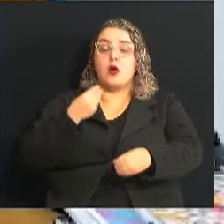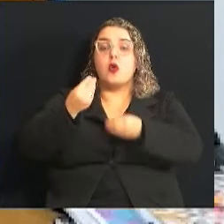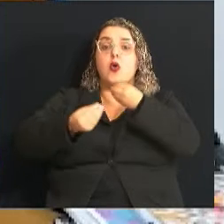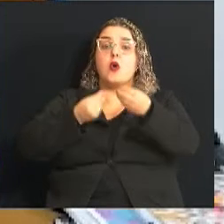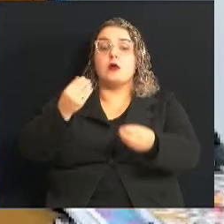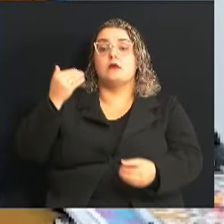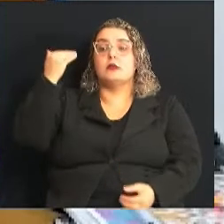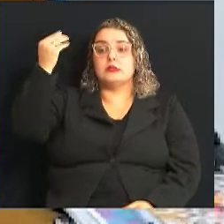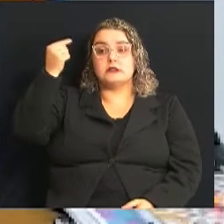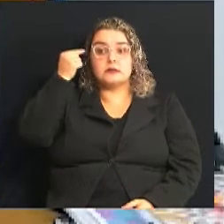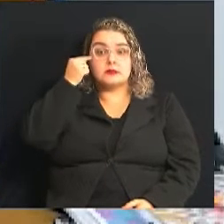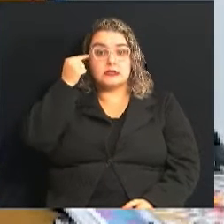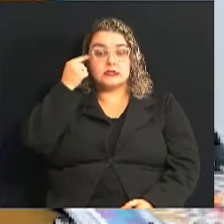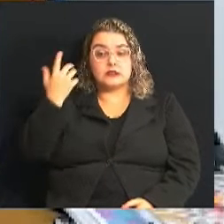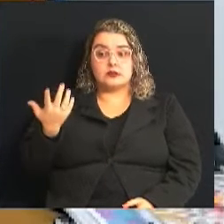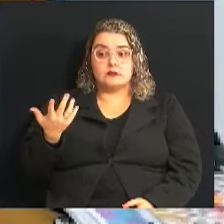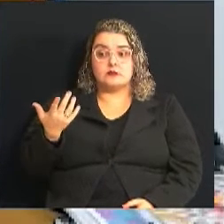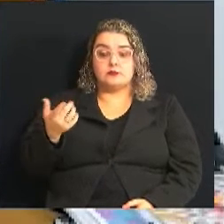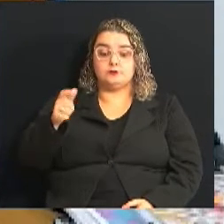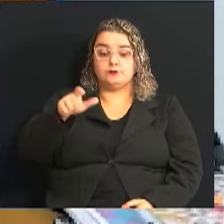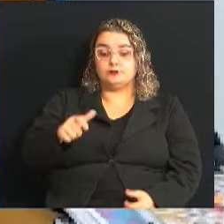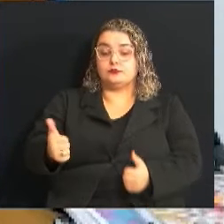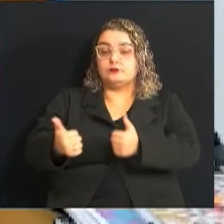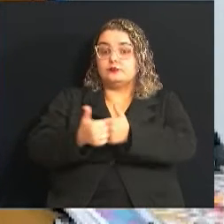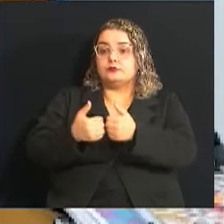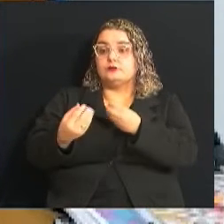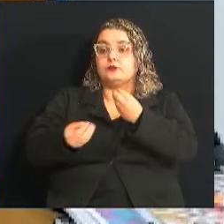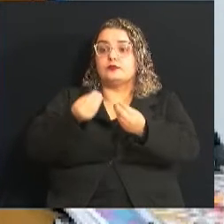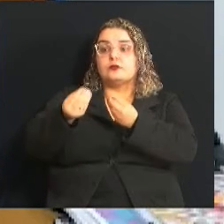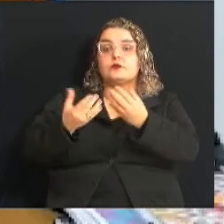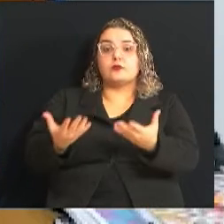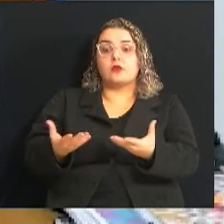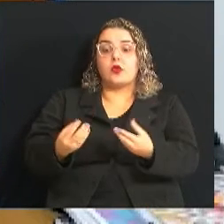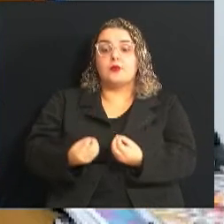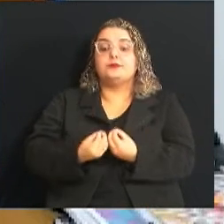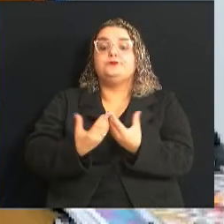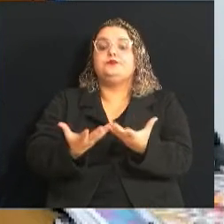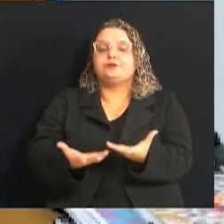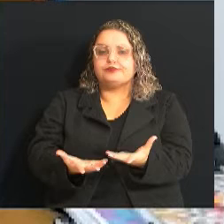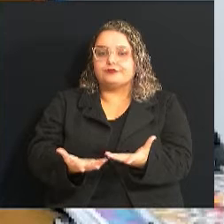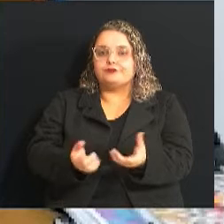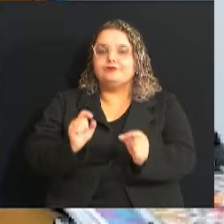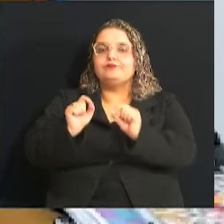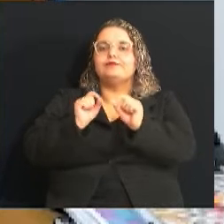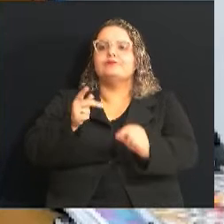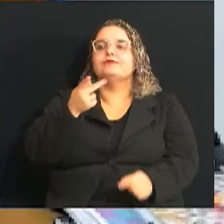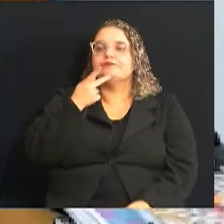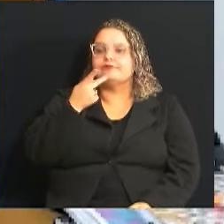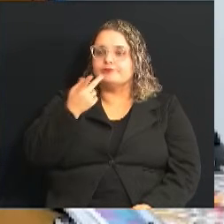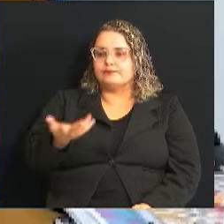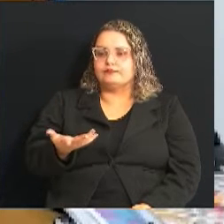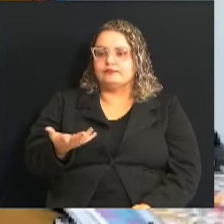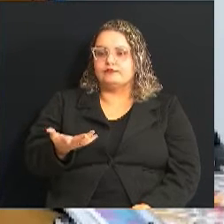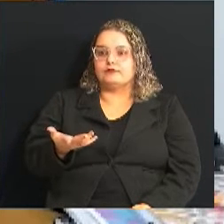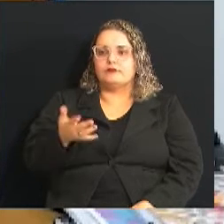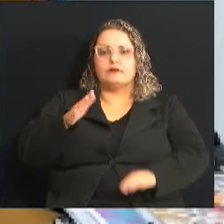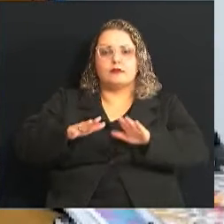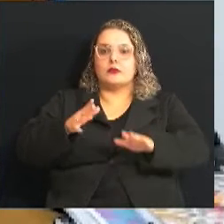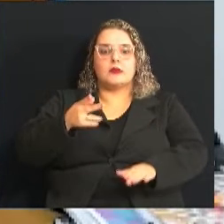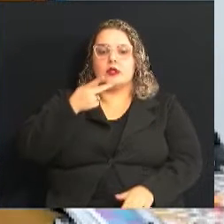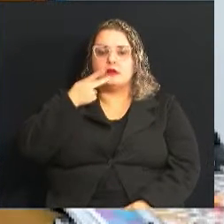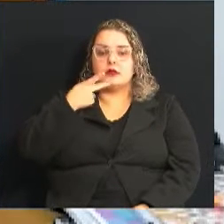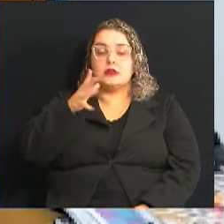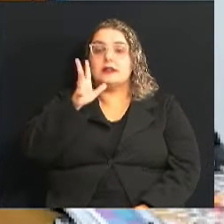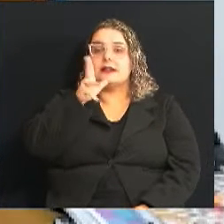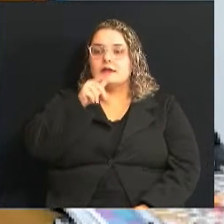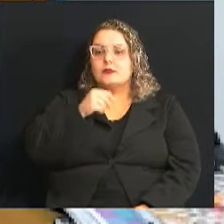gente pensar, uma pessoa próxima, como que ela dá essa notícia? O que ela fala? Às vezes ela nem fala, demora para dar essa